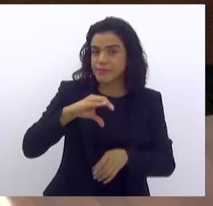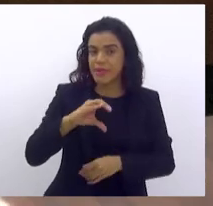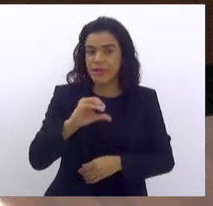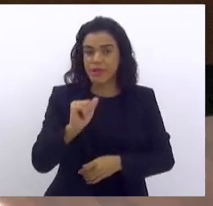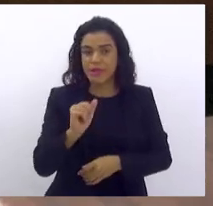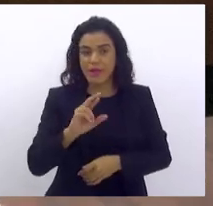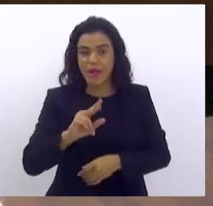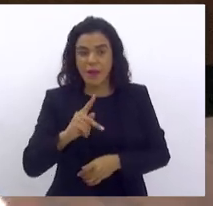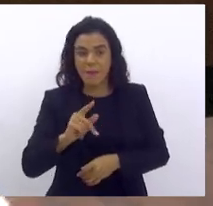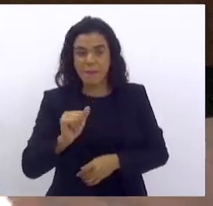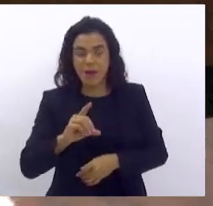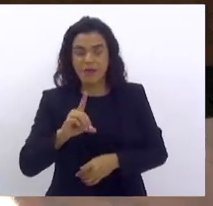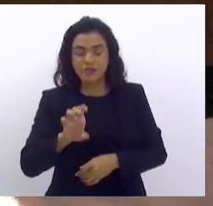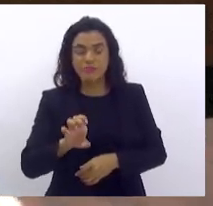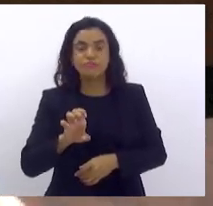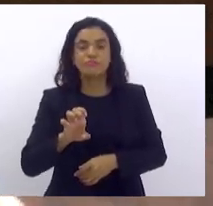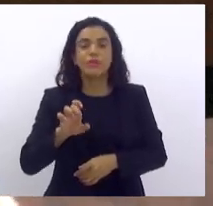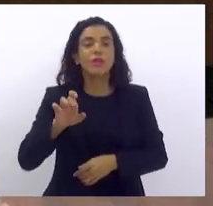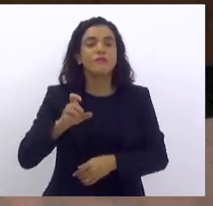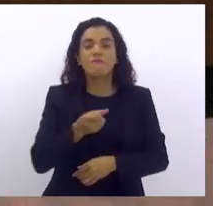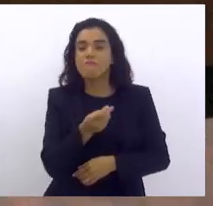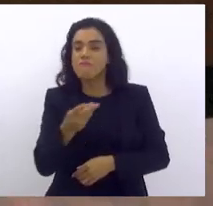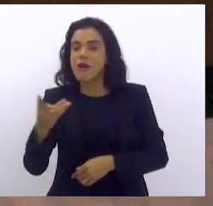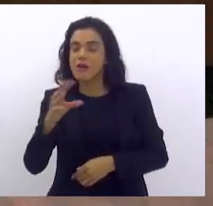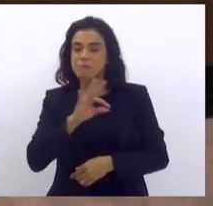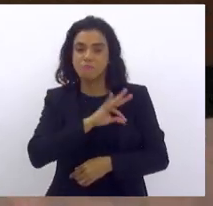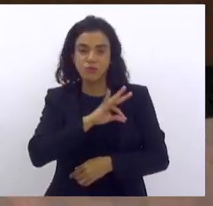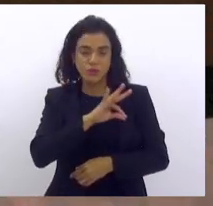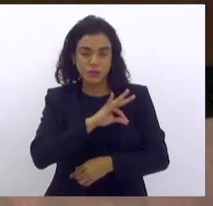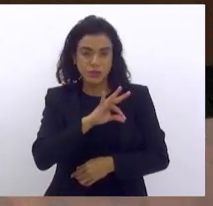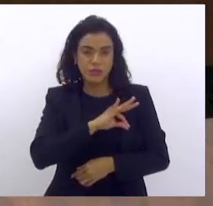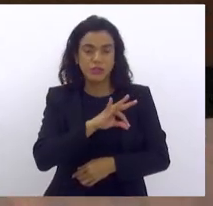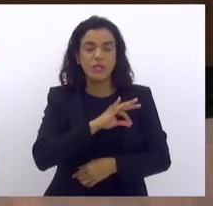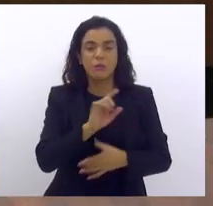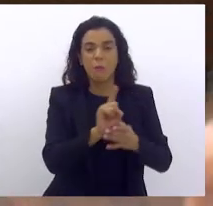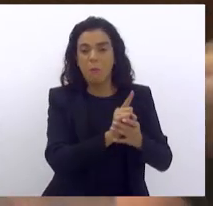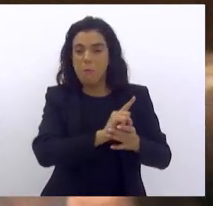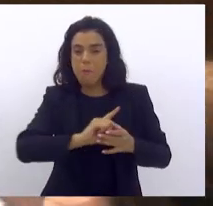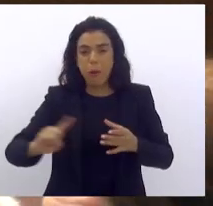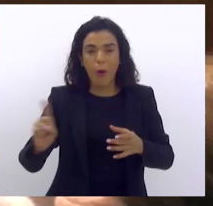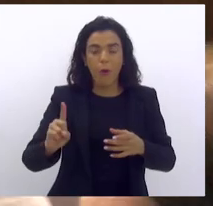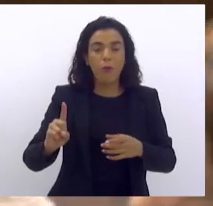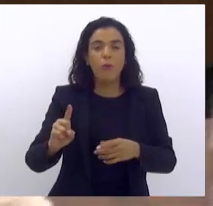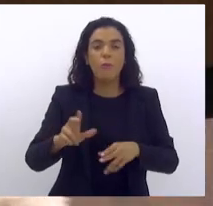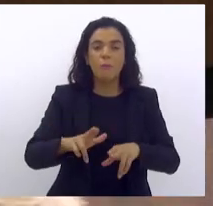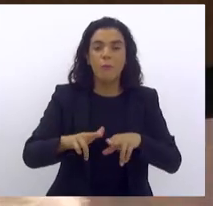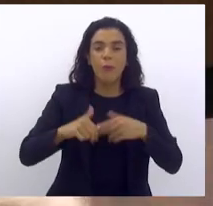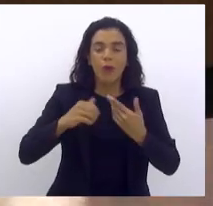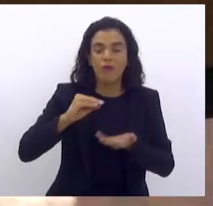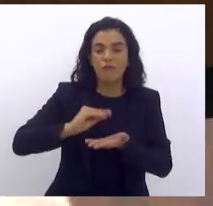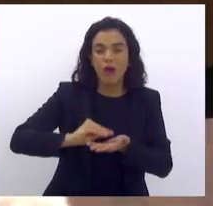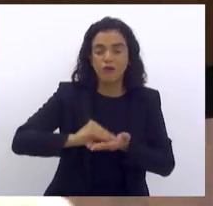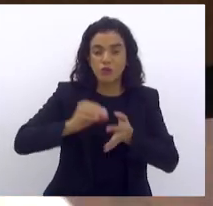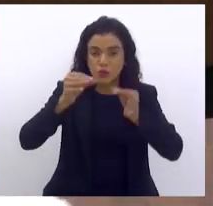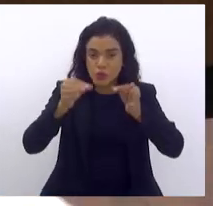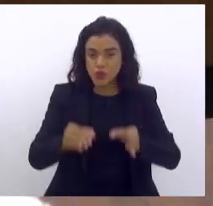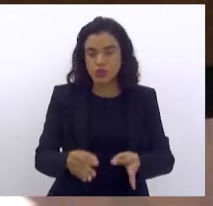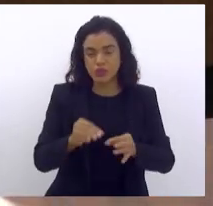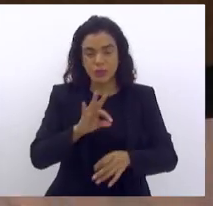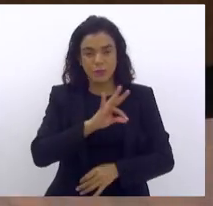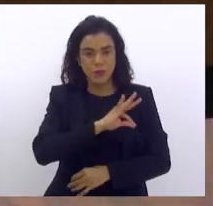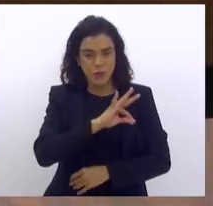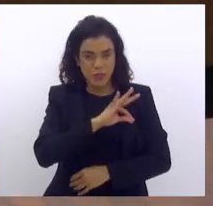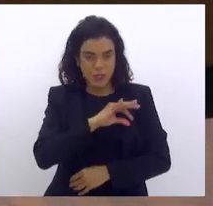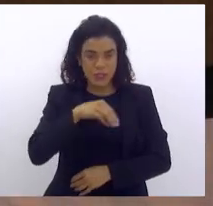onde diversos policiais que foram excluídos por injustiça da própria Polícia Militar,